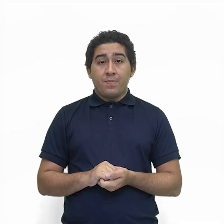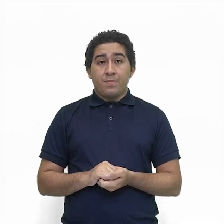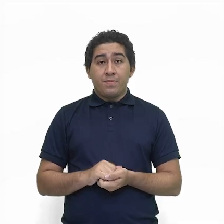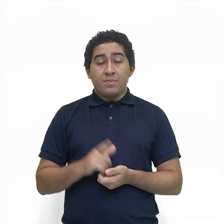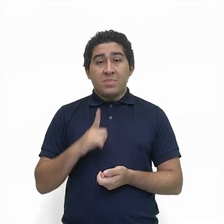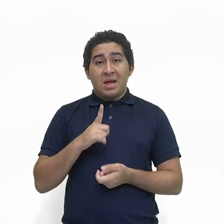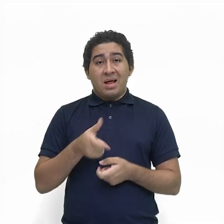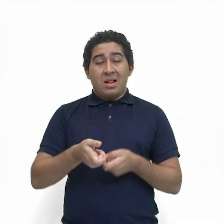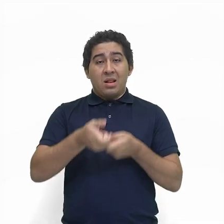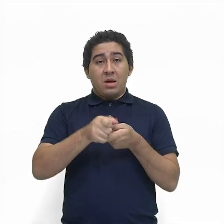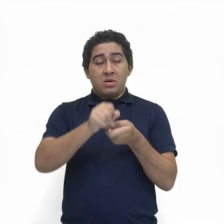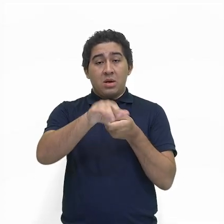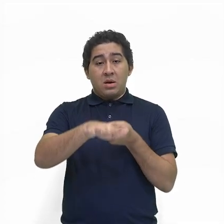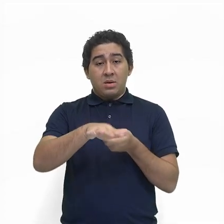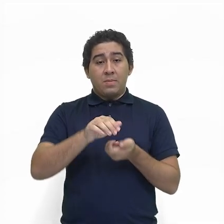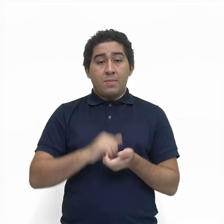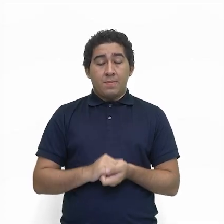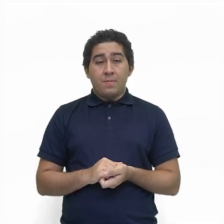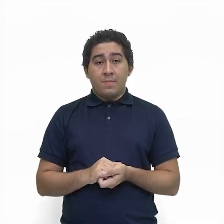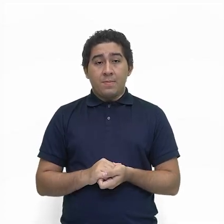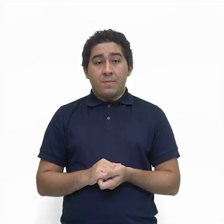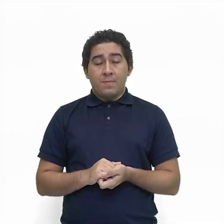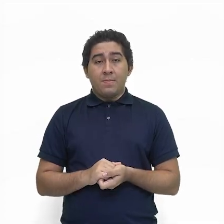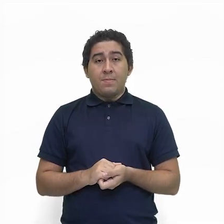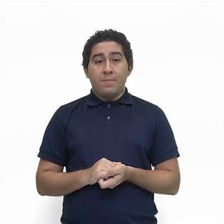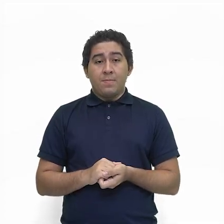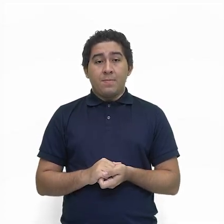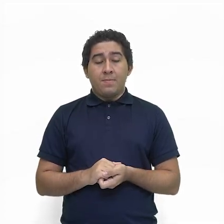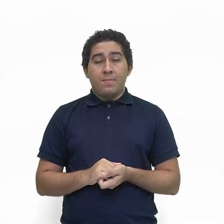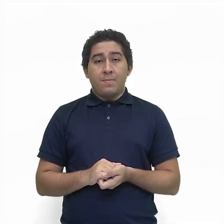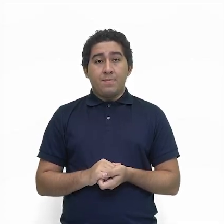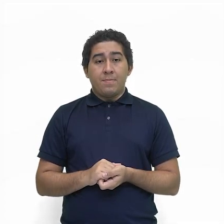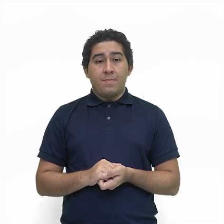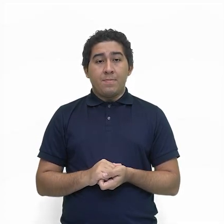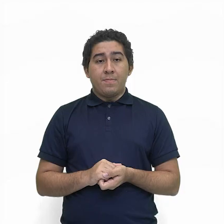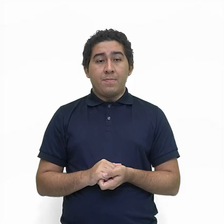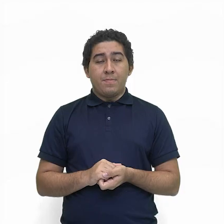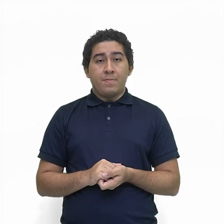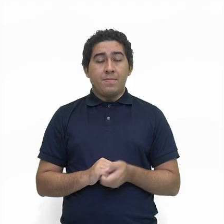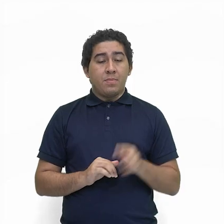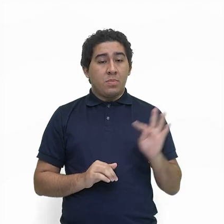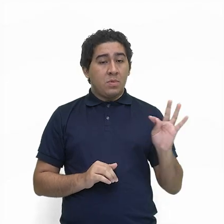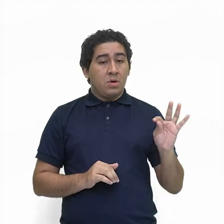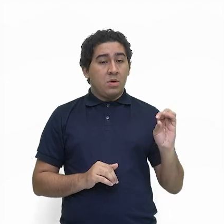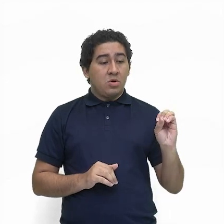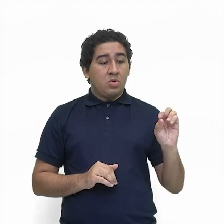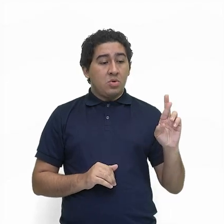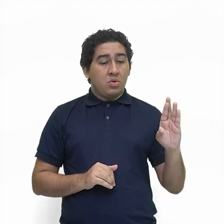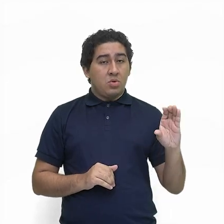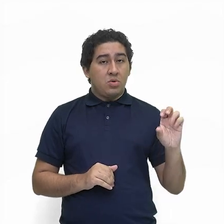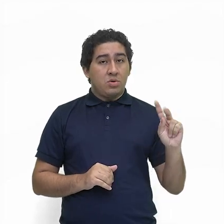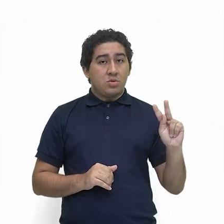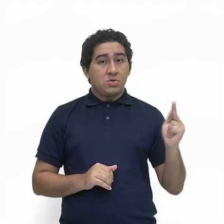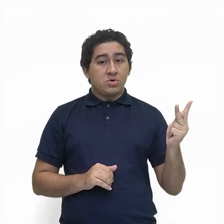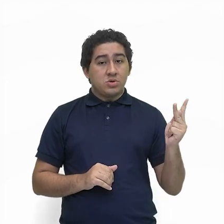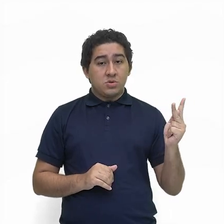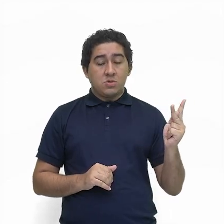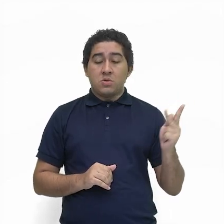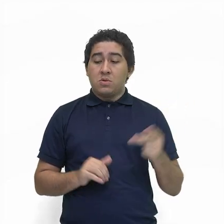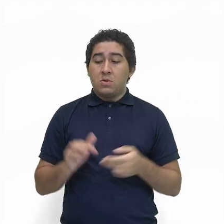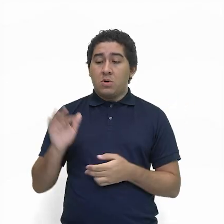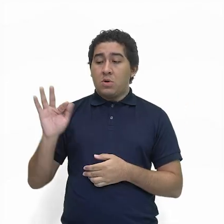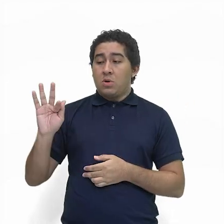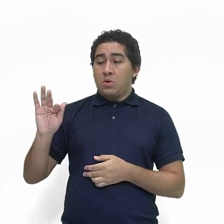nós temos aí a lanterna, né? No British English, a palavra é